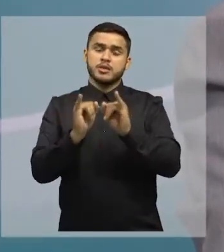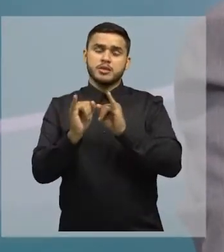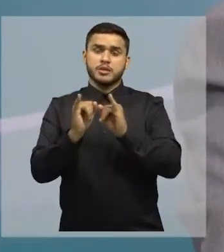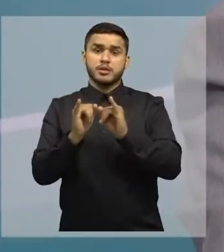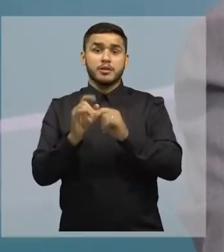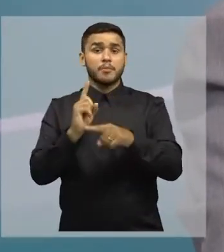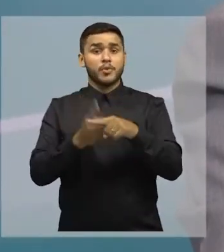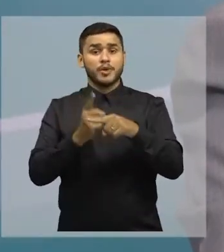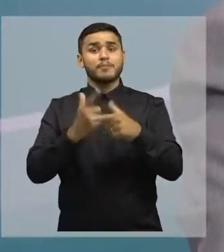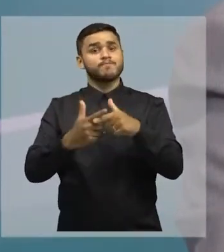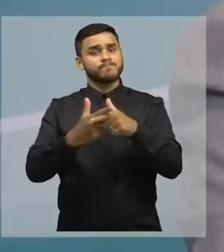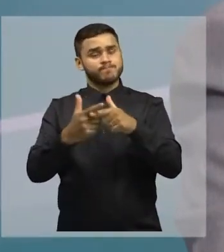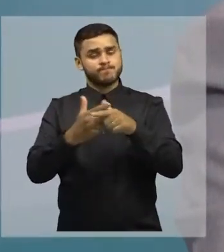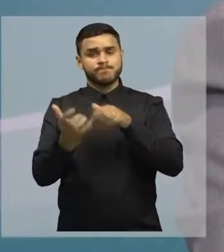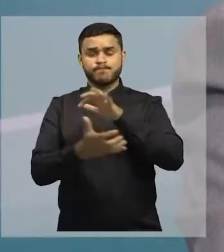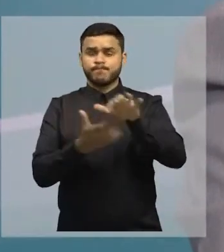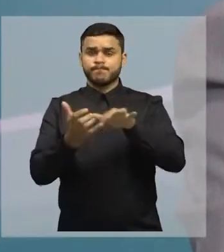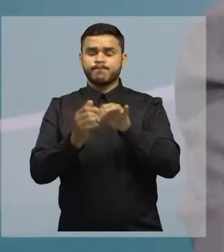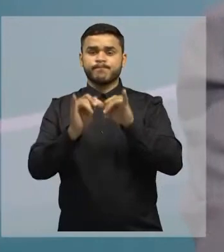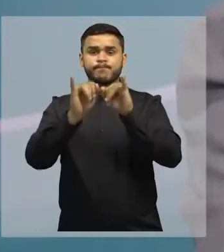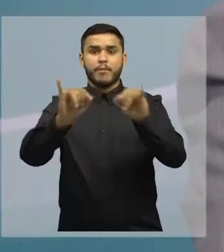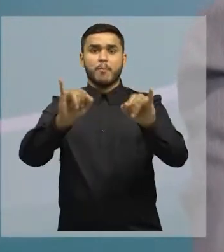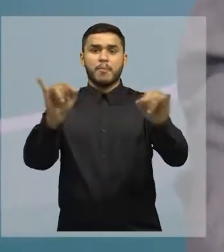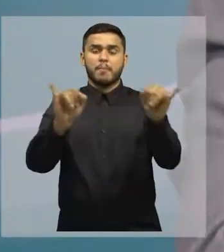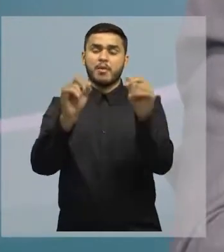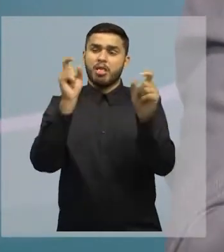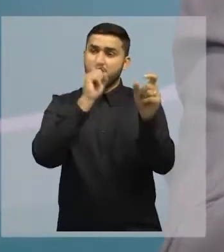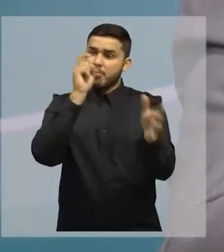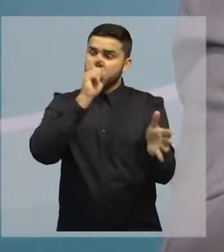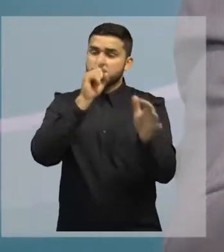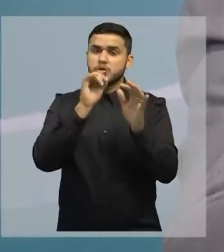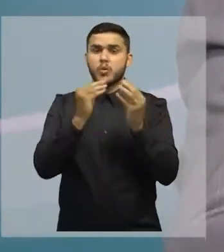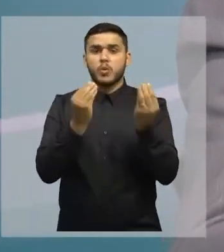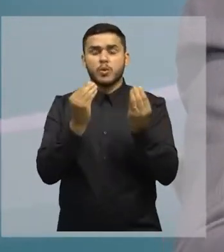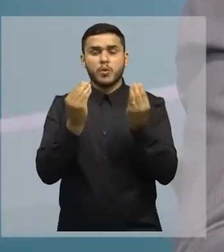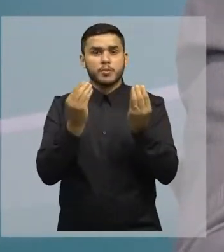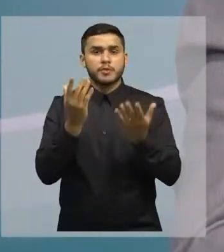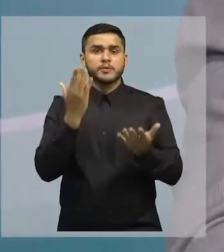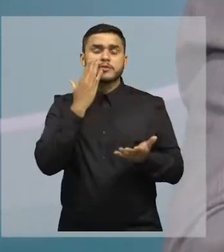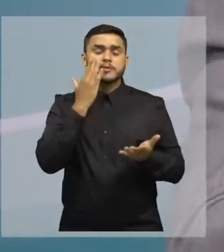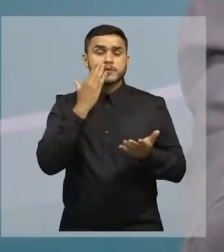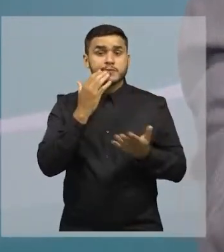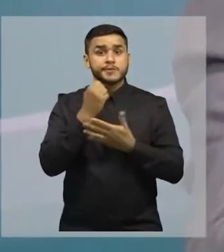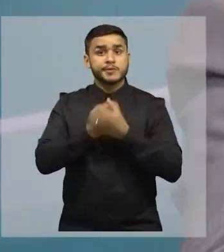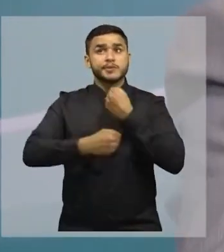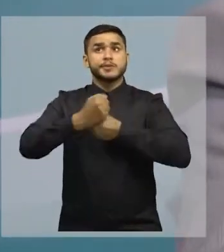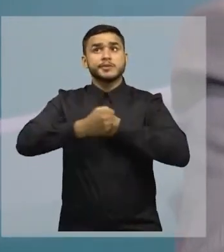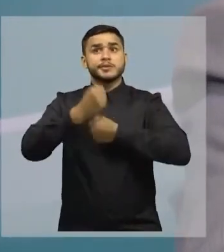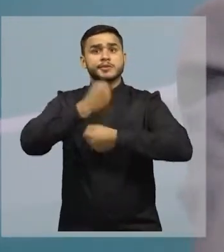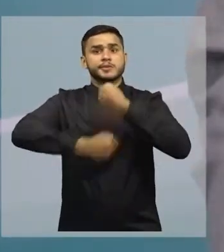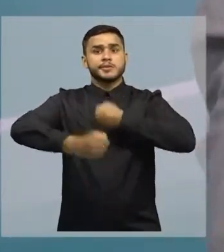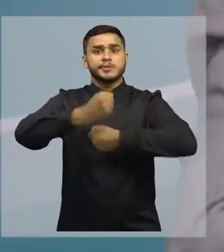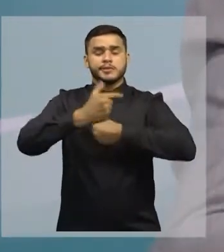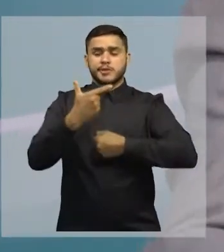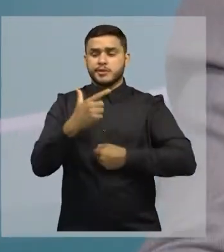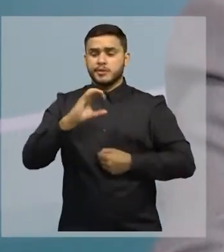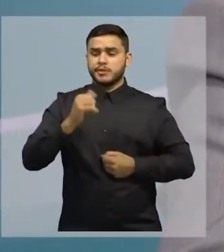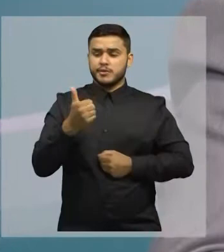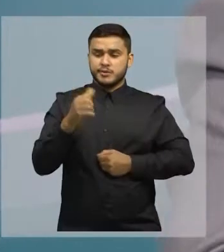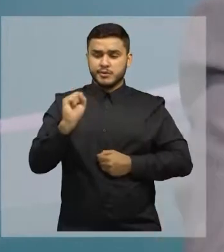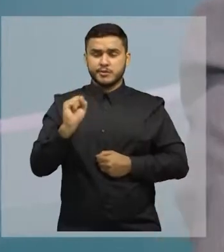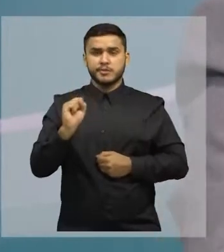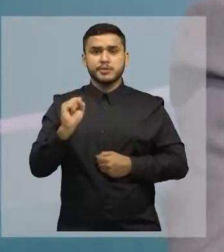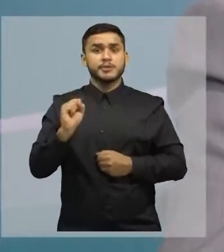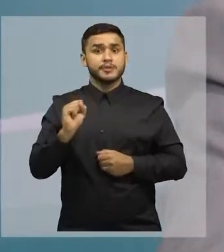absolutamente fraca a atuação do TSE naquela eleição. Eles foram para Facebook, para esquecer o